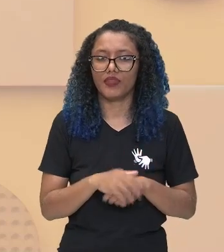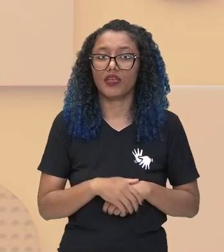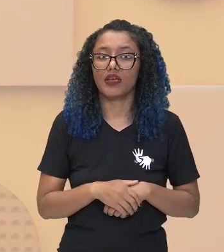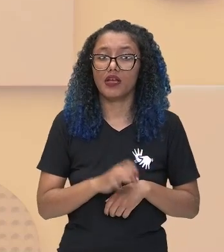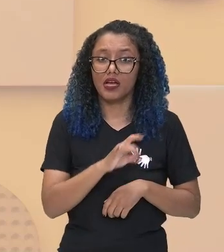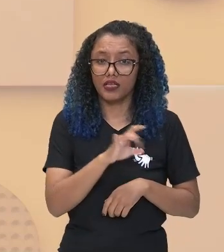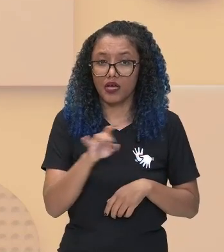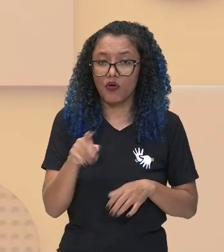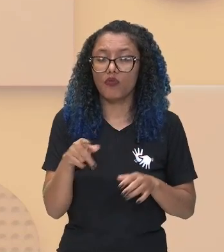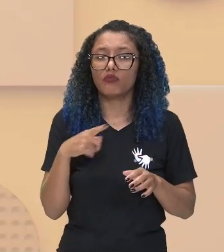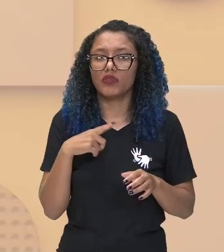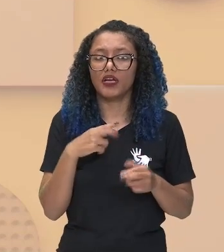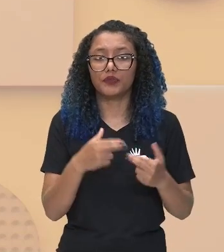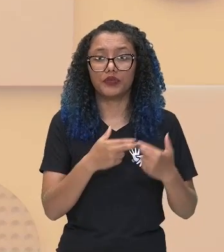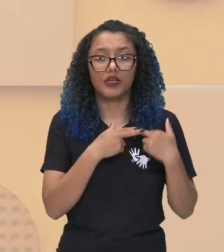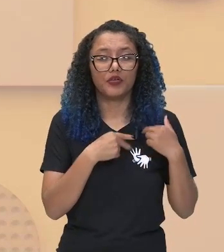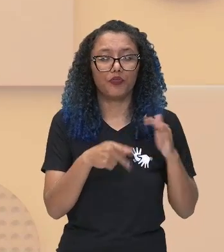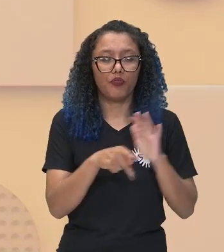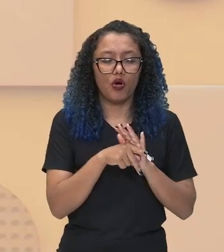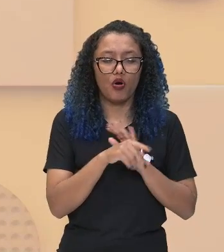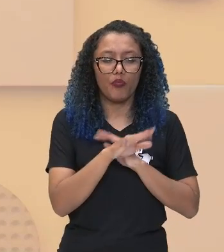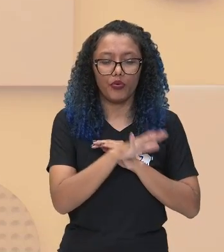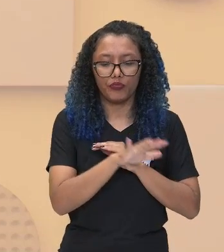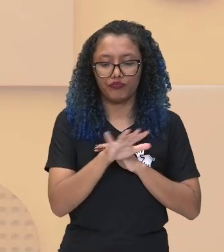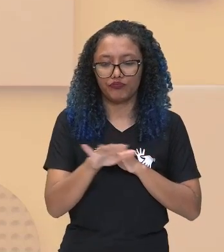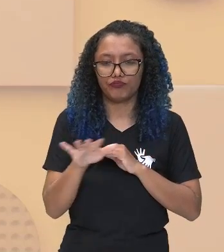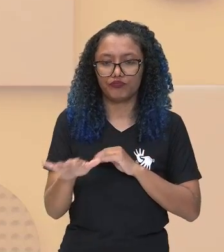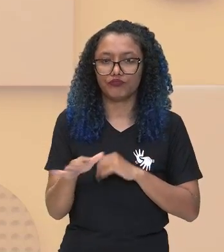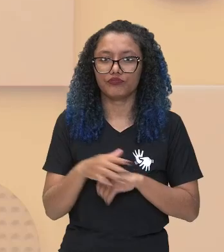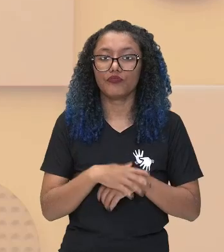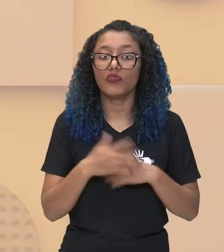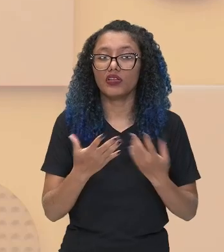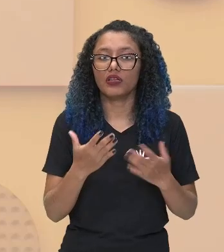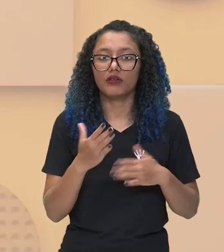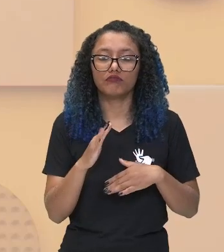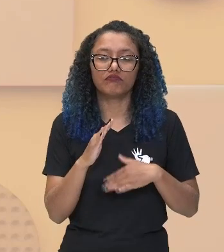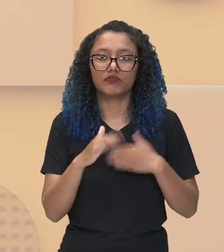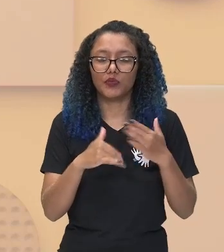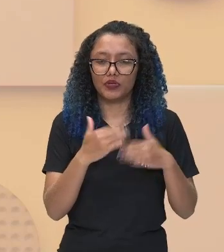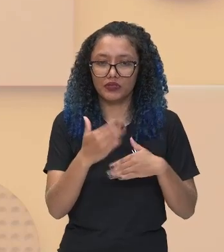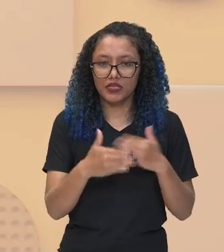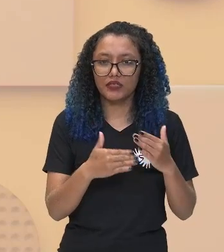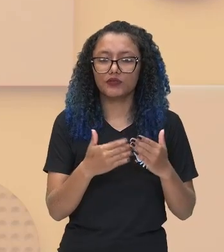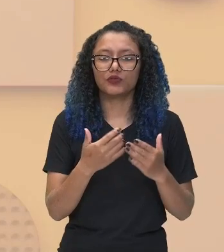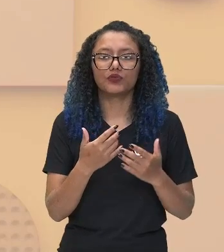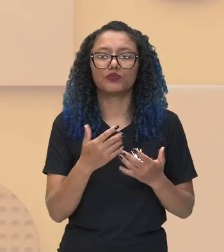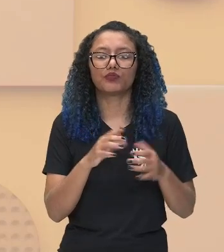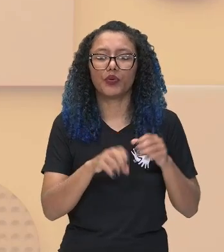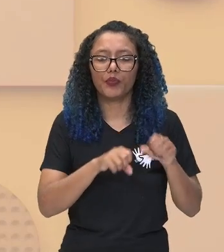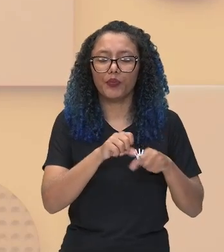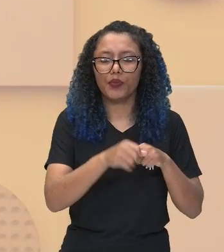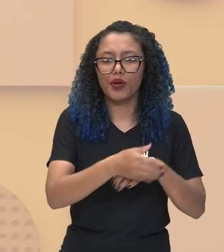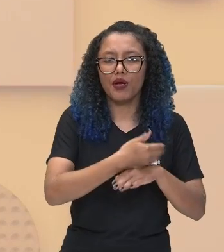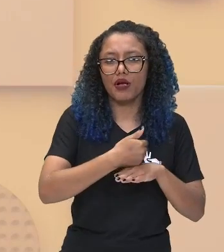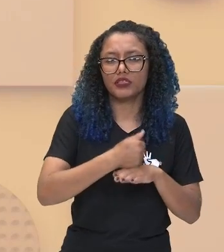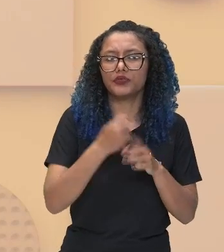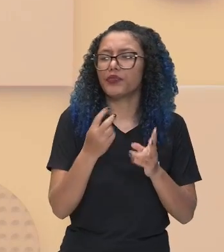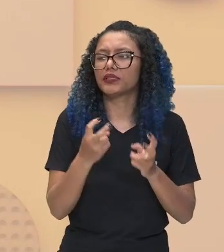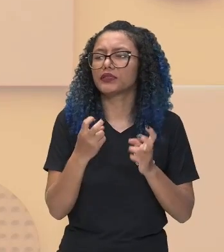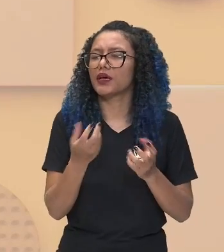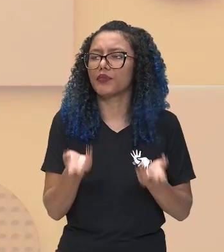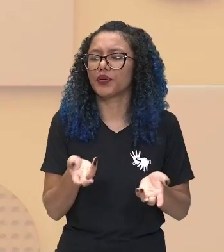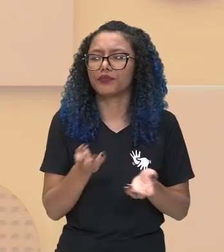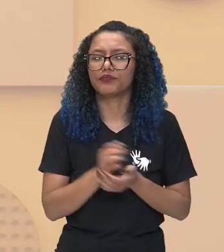classe, a seu status social. Então, esse processo de colonização da América Espanhola, nós vamos observar que